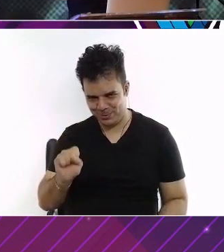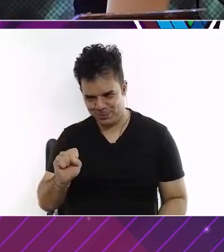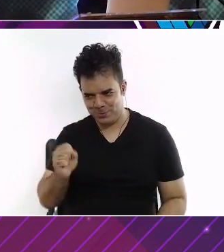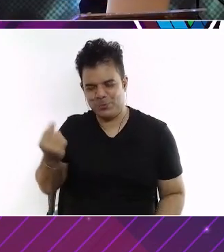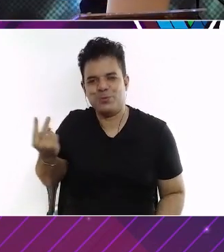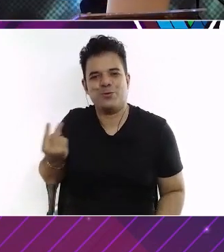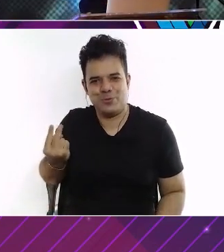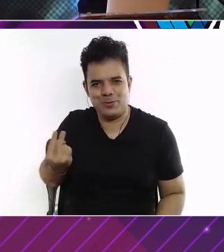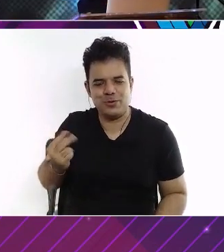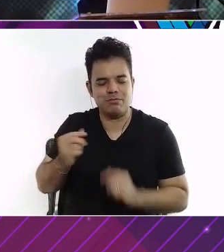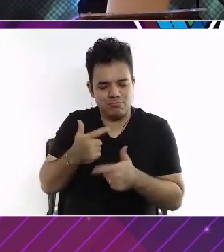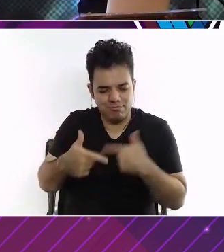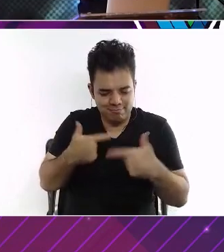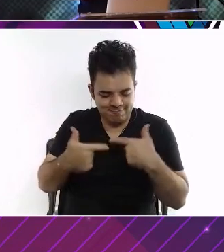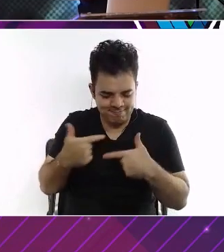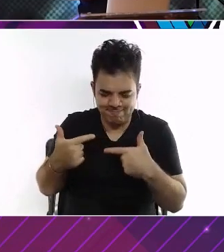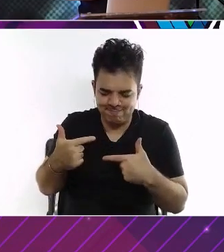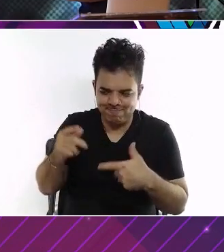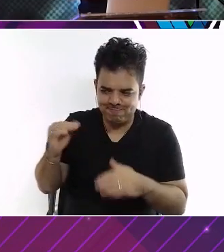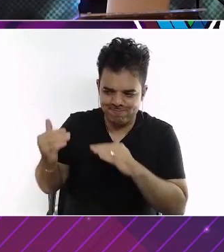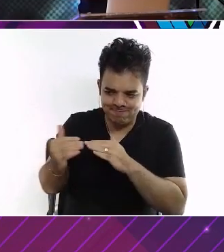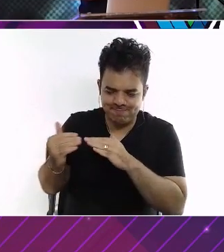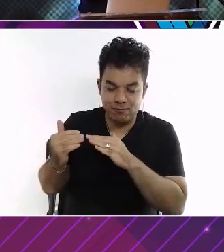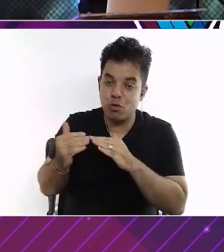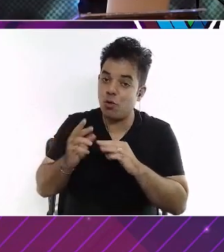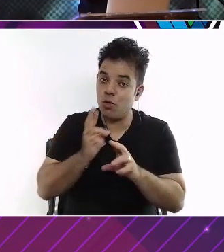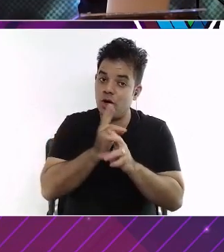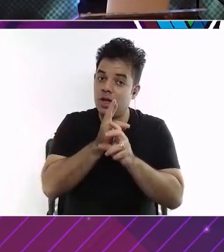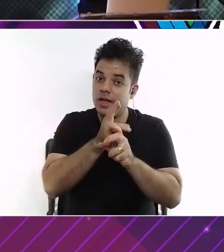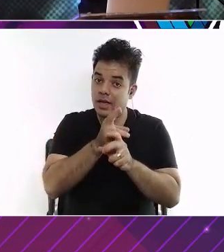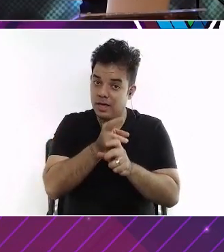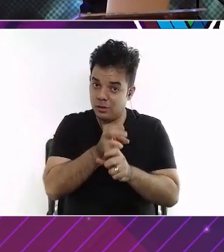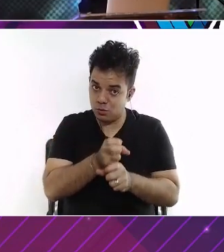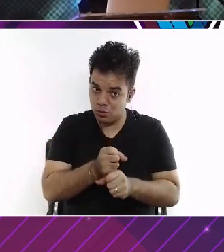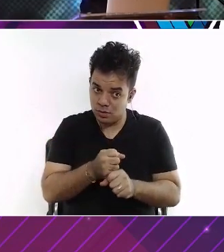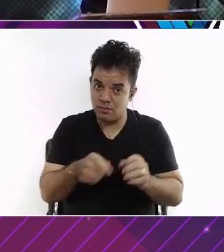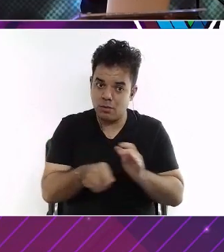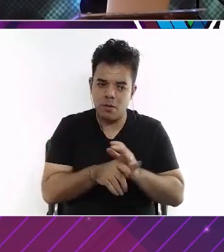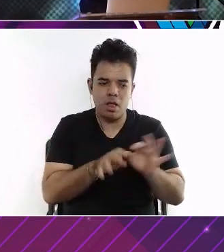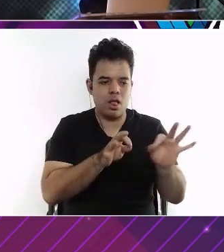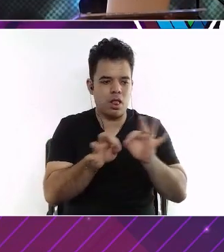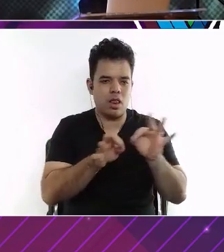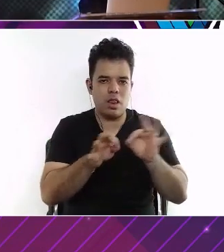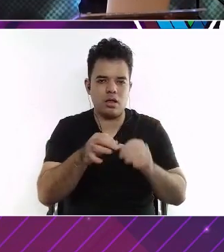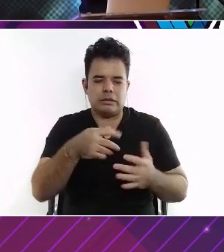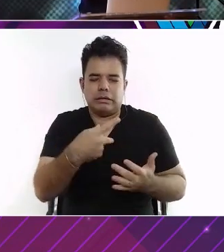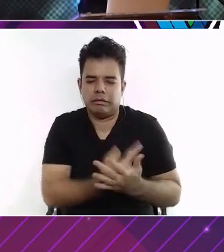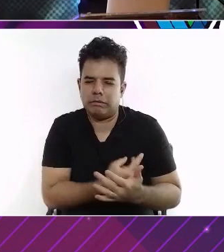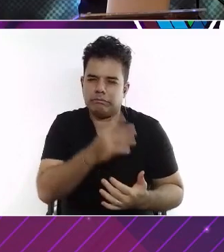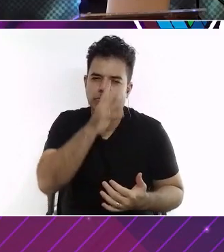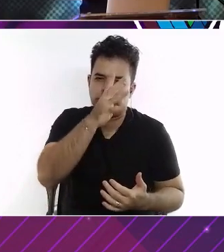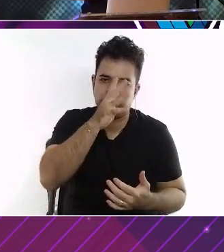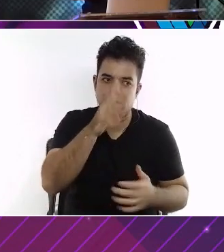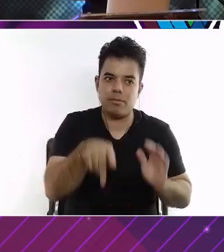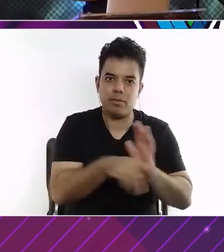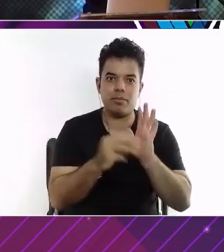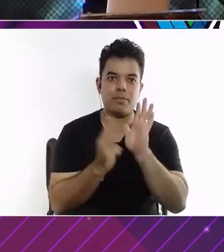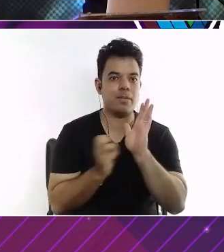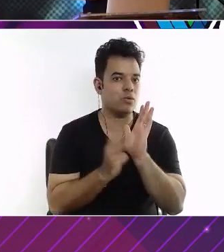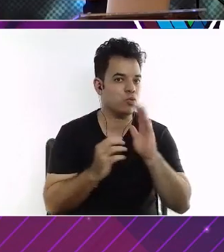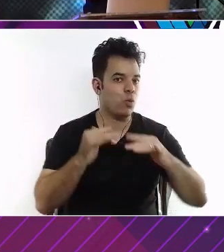que é o seguinte, um resultado potencial da má gestão generalizada de metodologias ágeis no longo